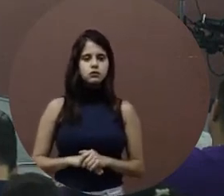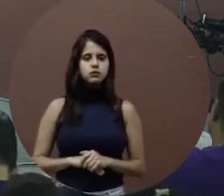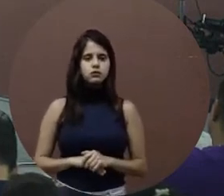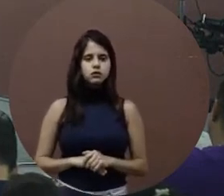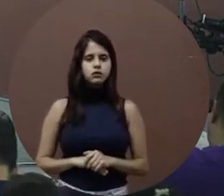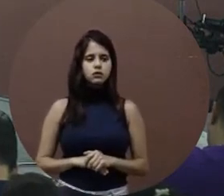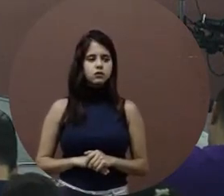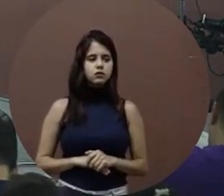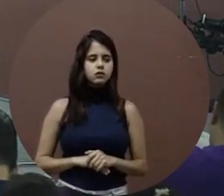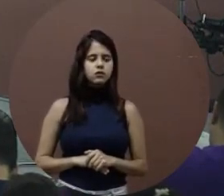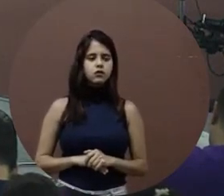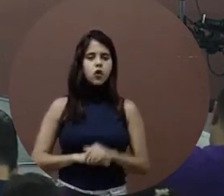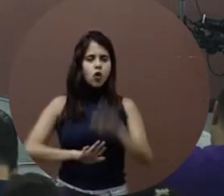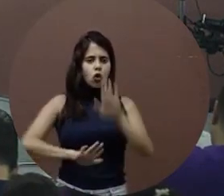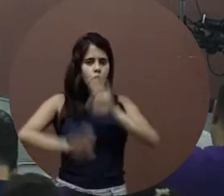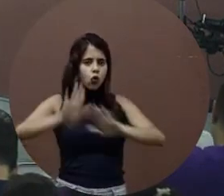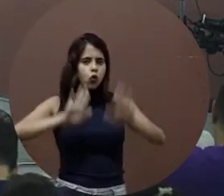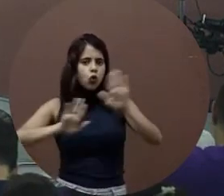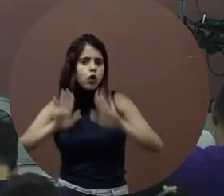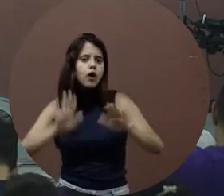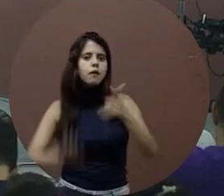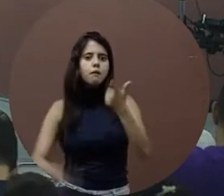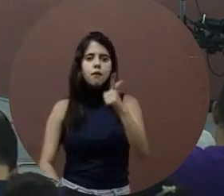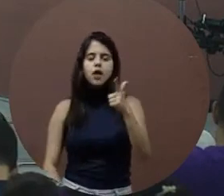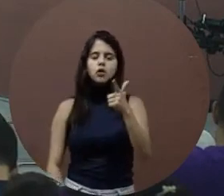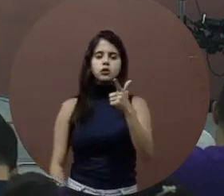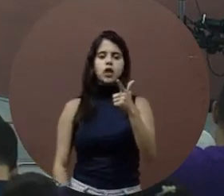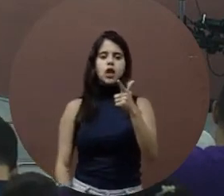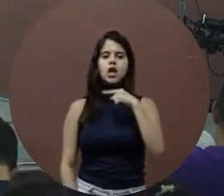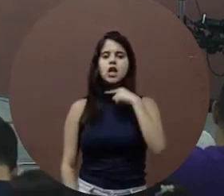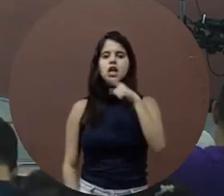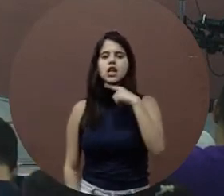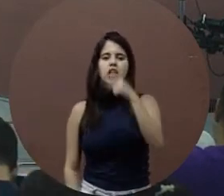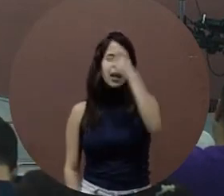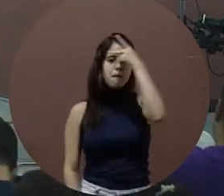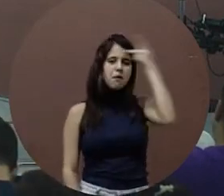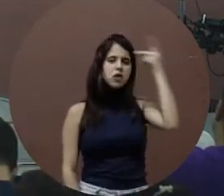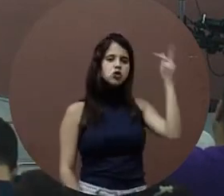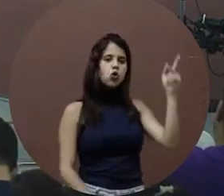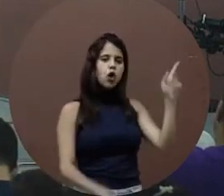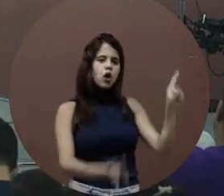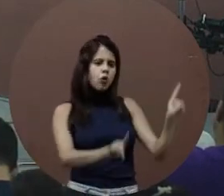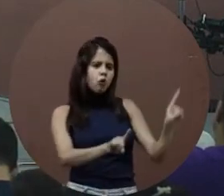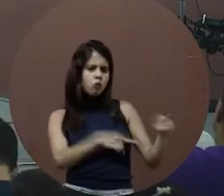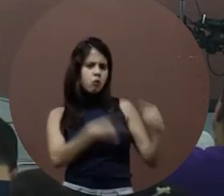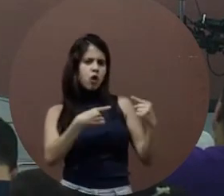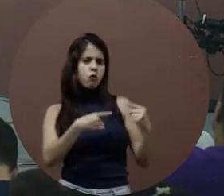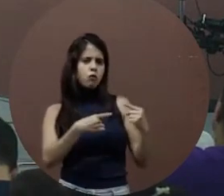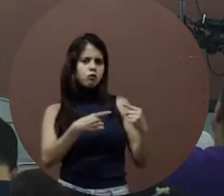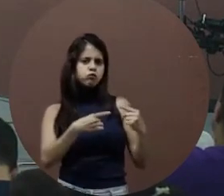Ele está dizendo, cuidado para que não haja no meio de vocês gente pilantra e safada.